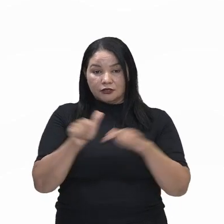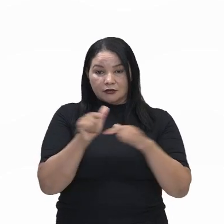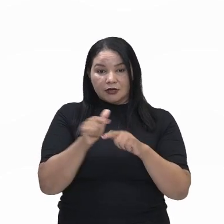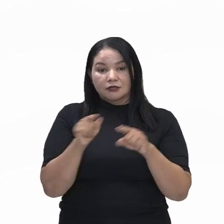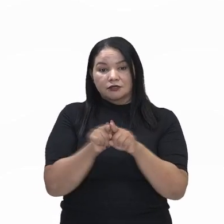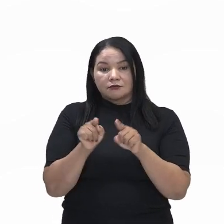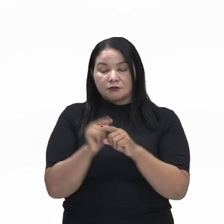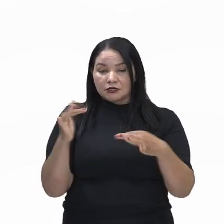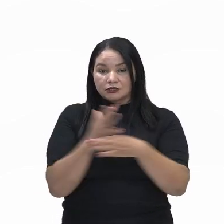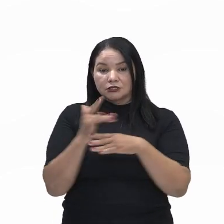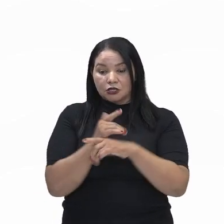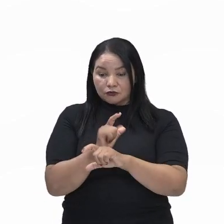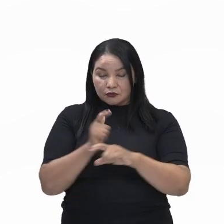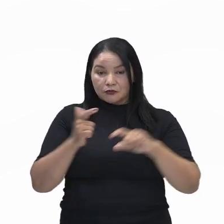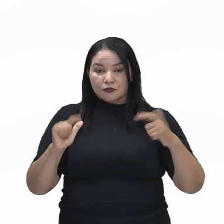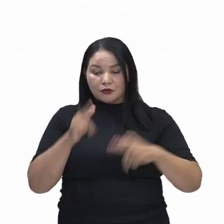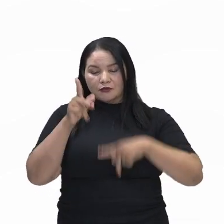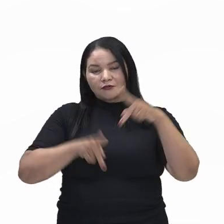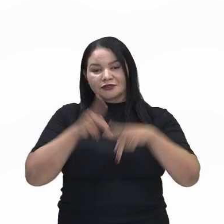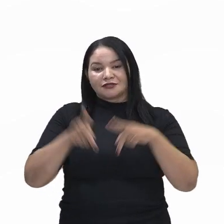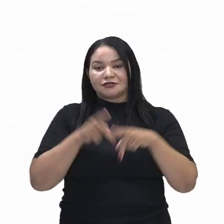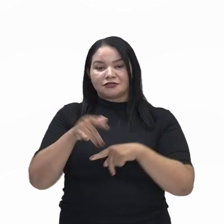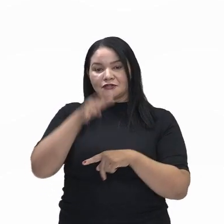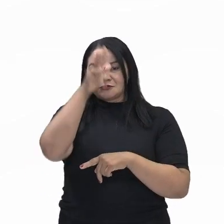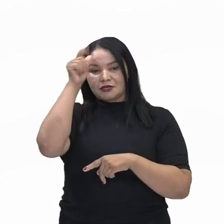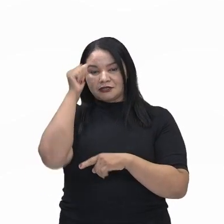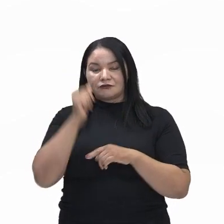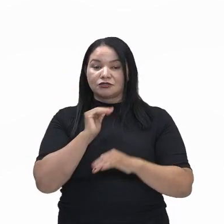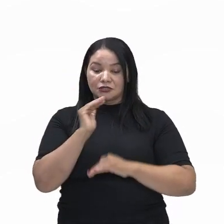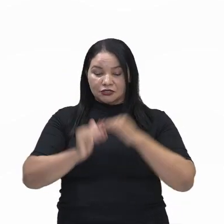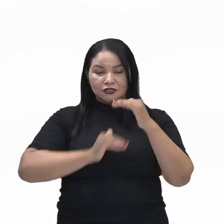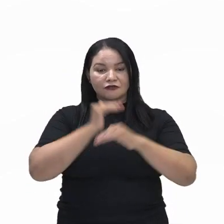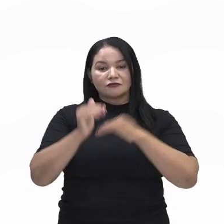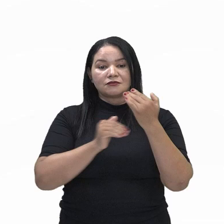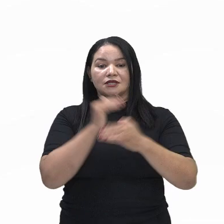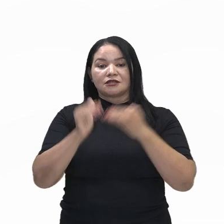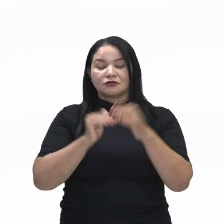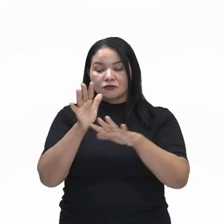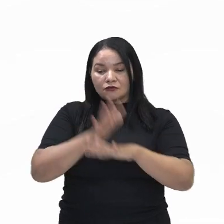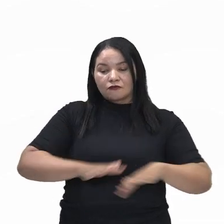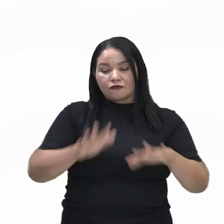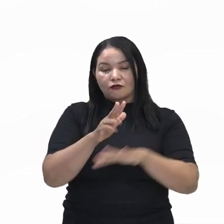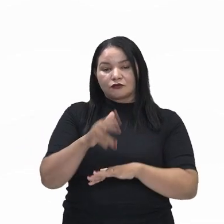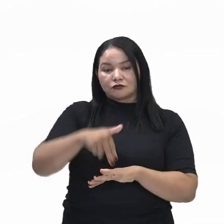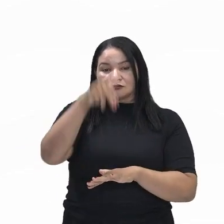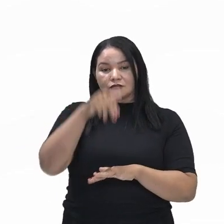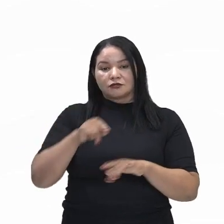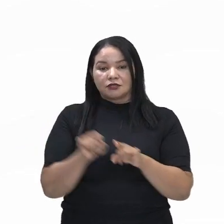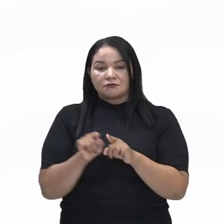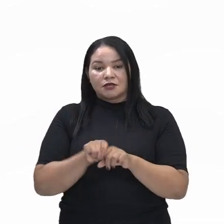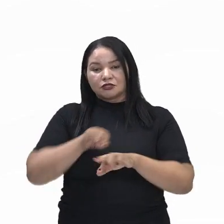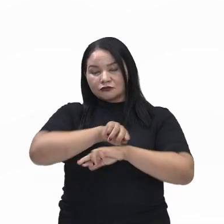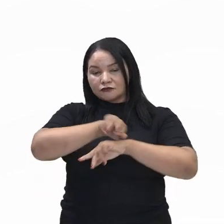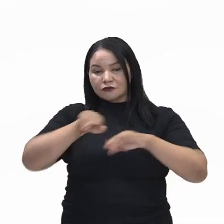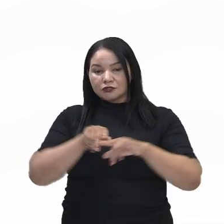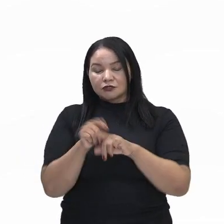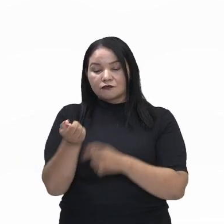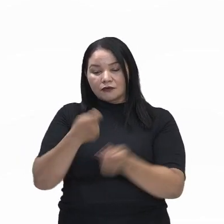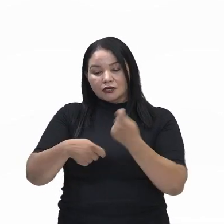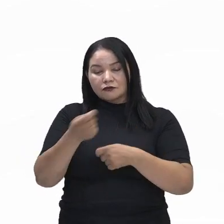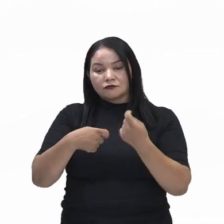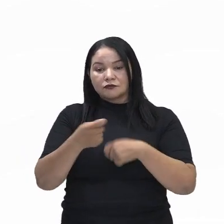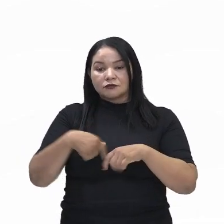e crescimento populacional de Manaus, desenvolvimento da região norte, diversificação da economia